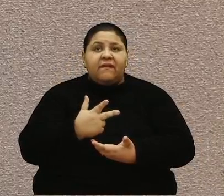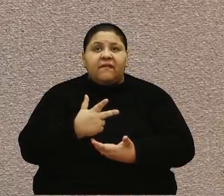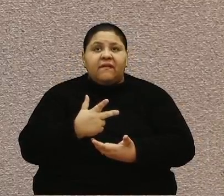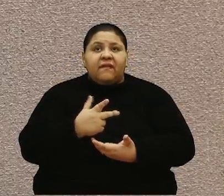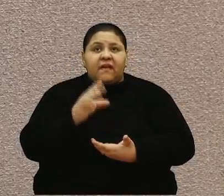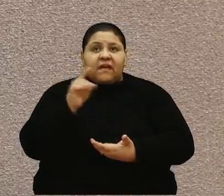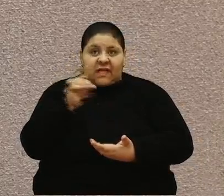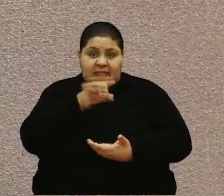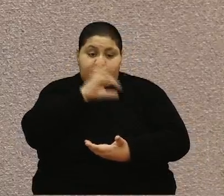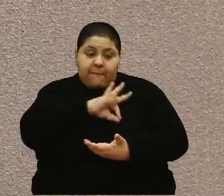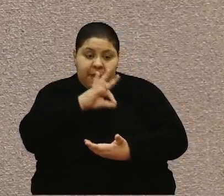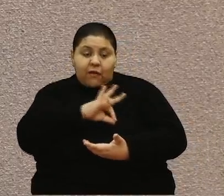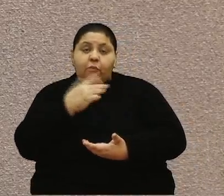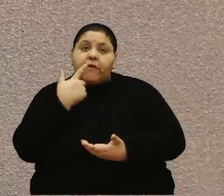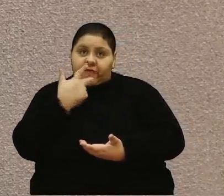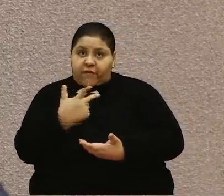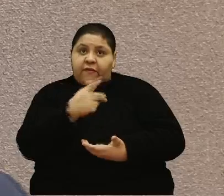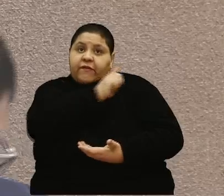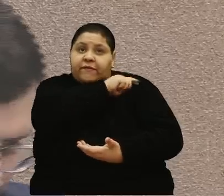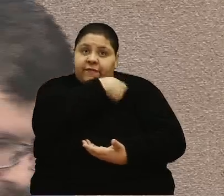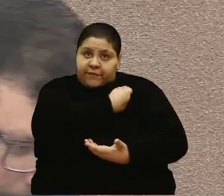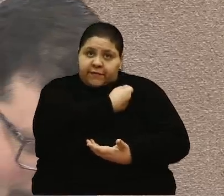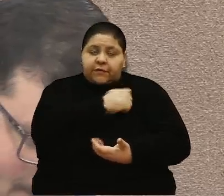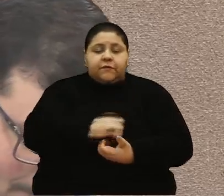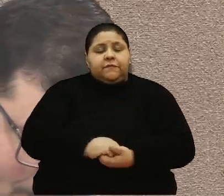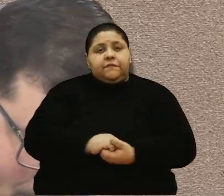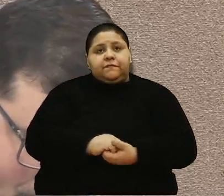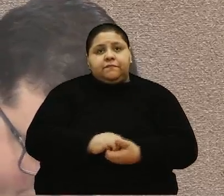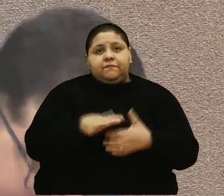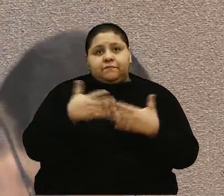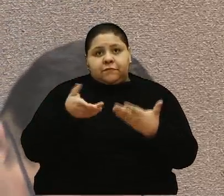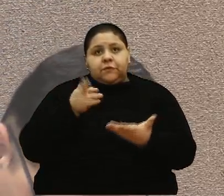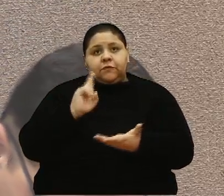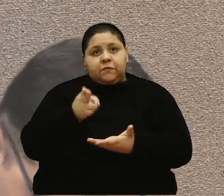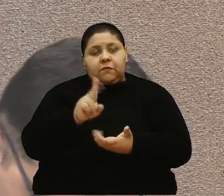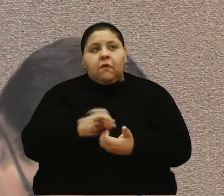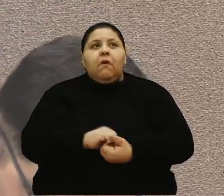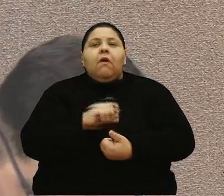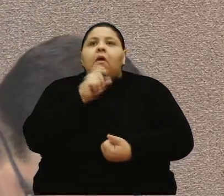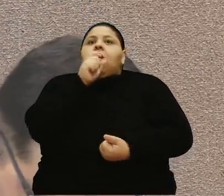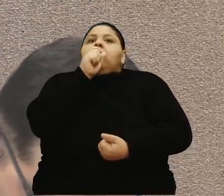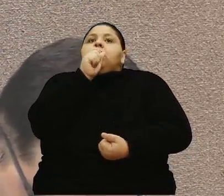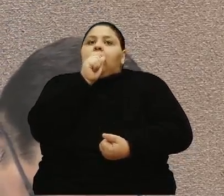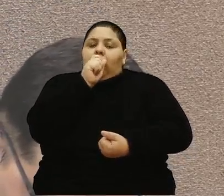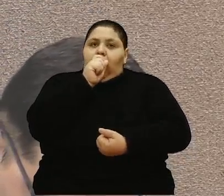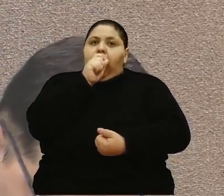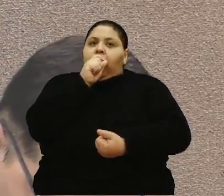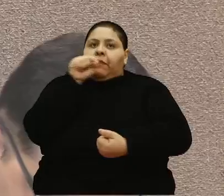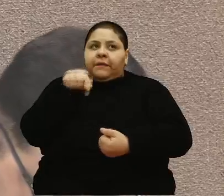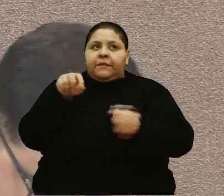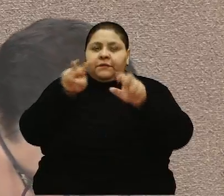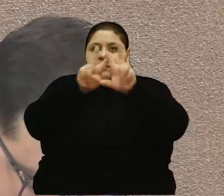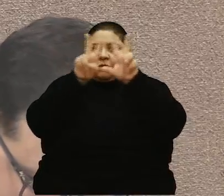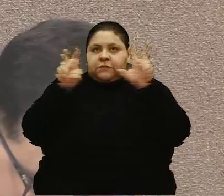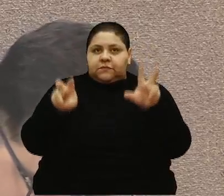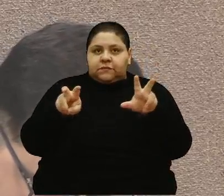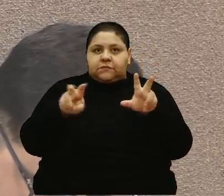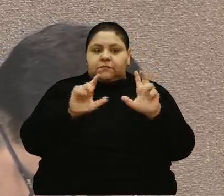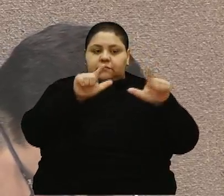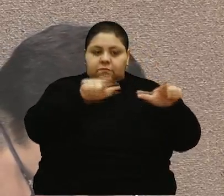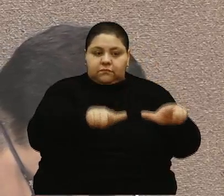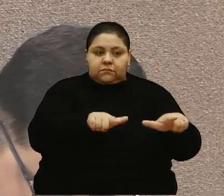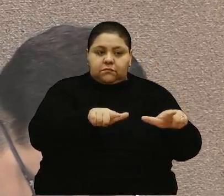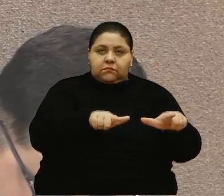remunerado para falar e fiscalizar. Então, continuando. A respeito desse assunto, eu fui conhecer um local